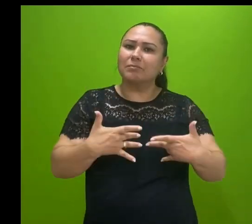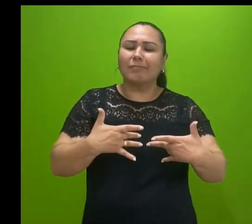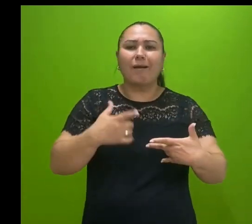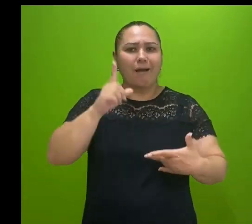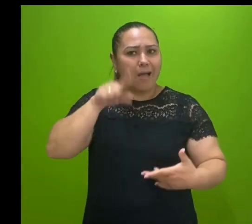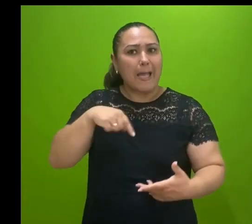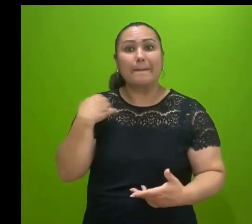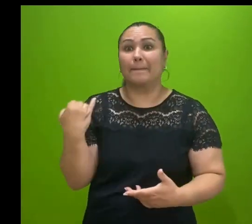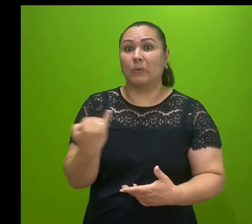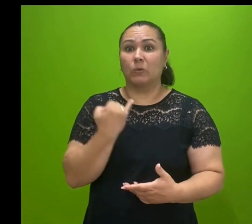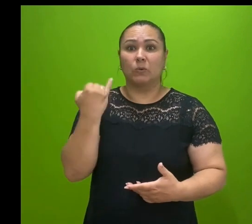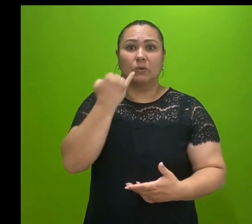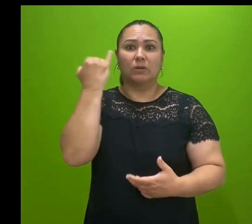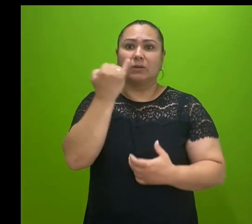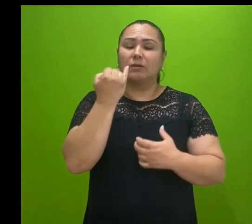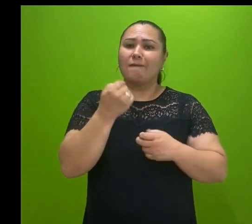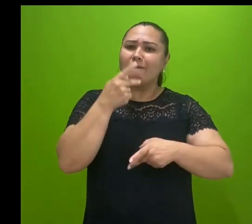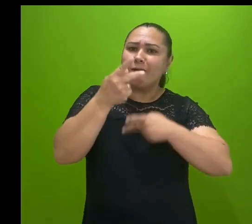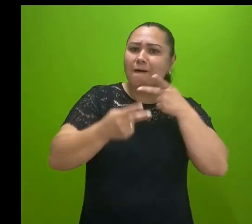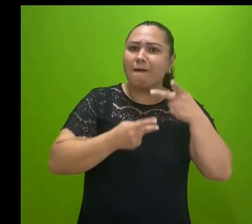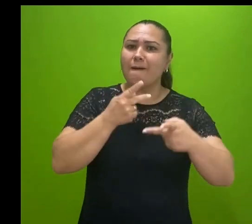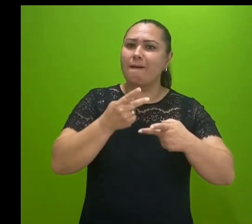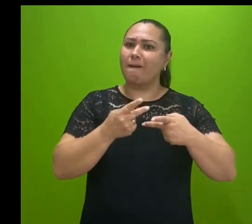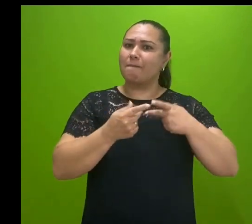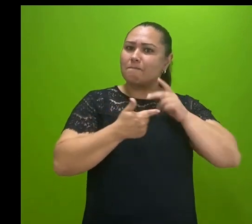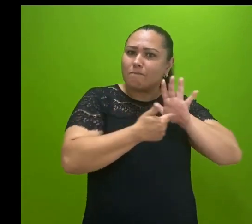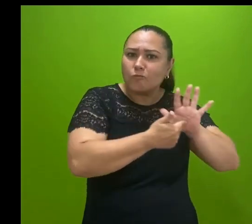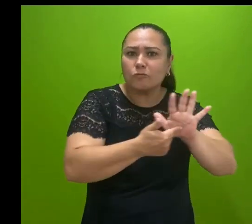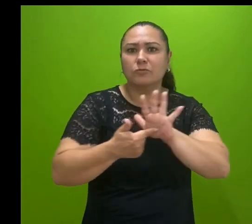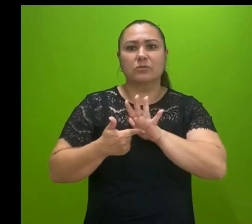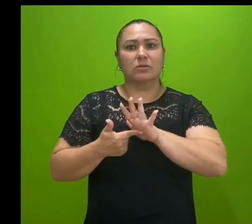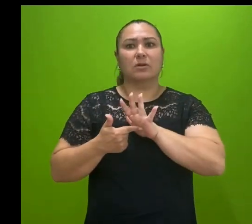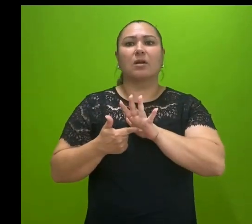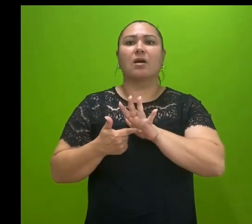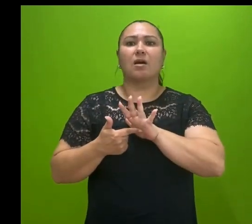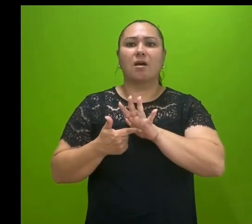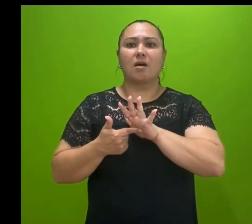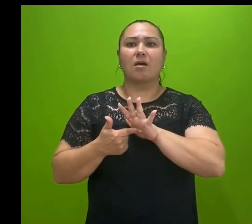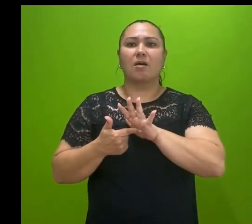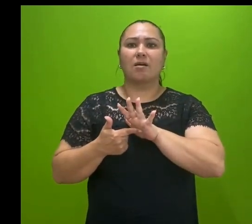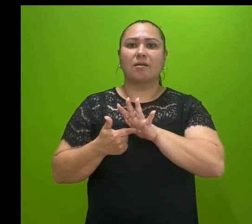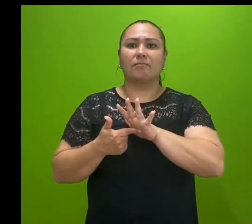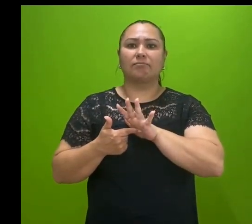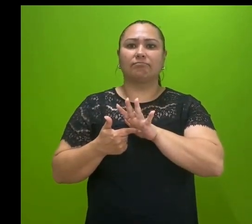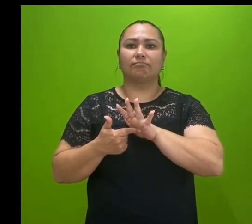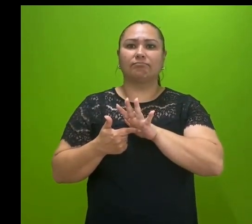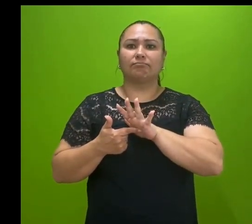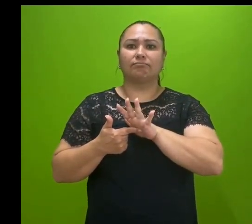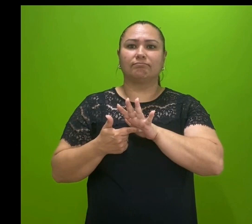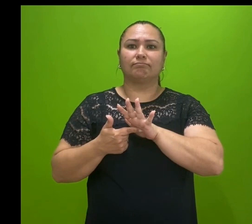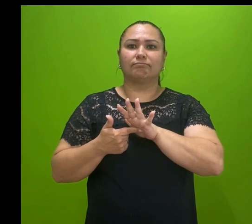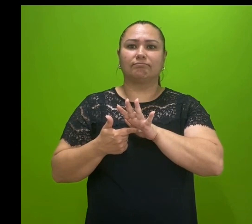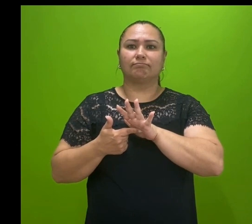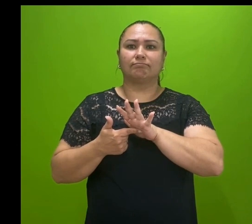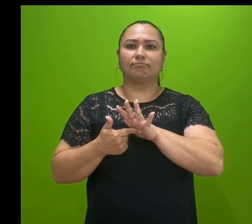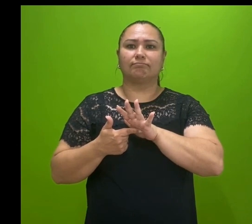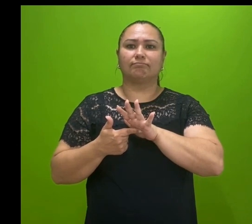gente comenta do quanto é importante a gente trazer à tona, trazer para a imprensa,